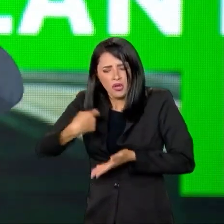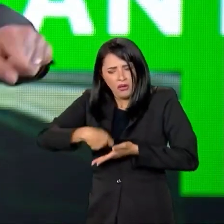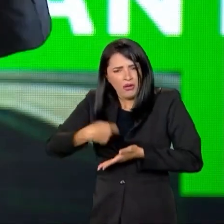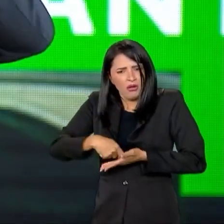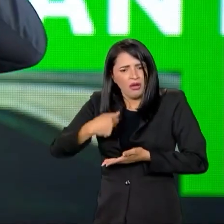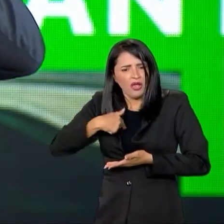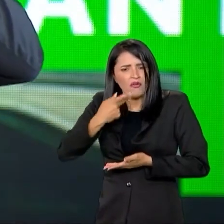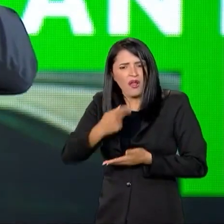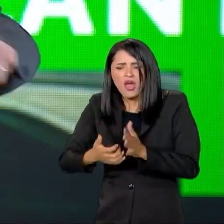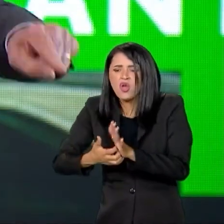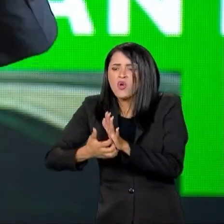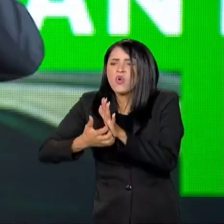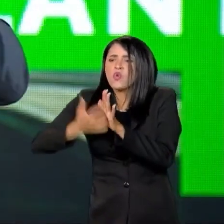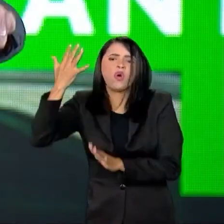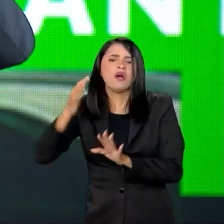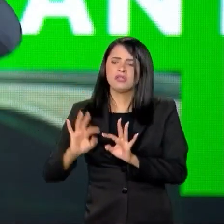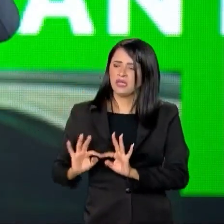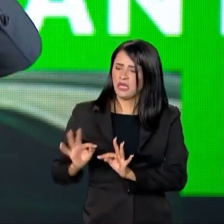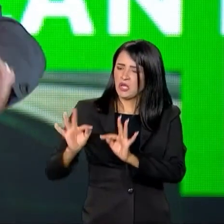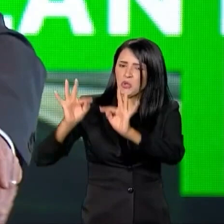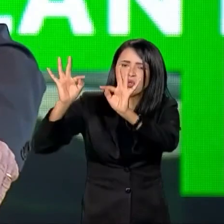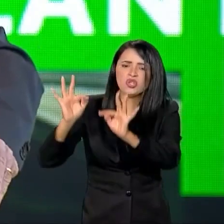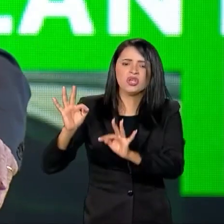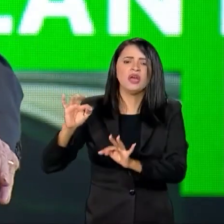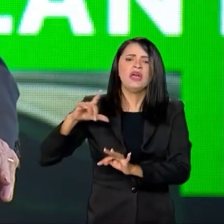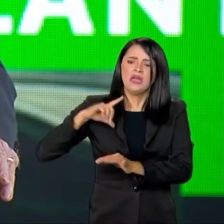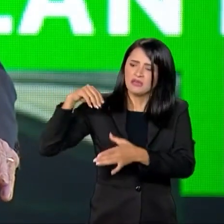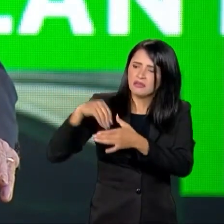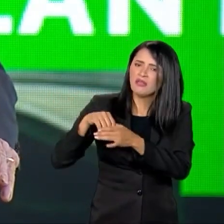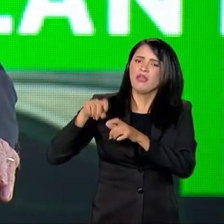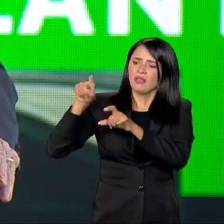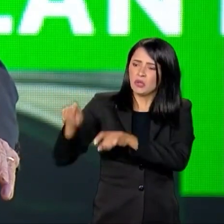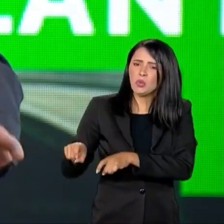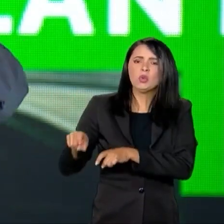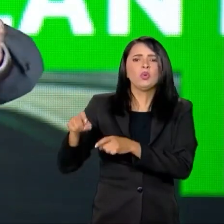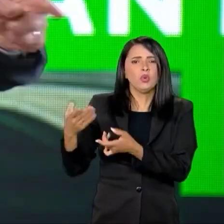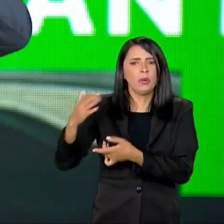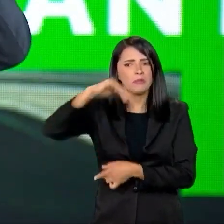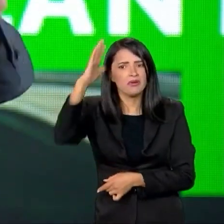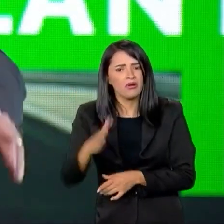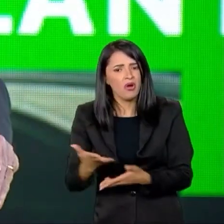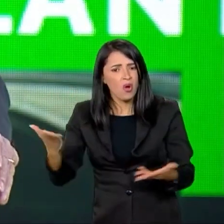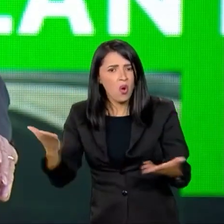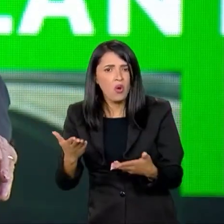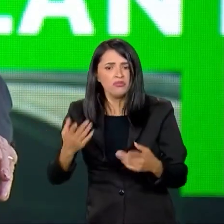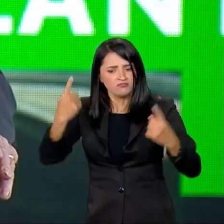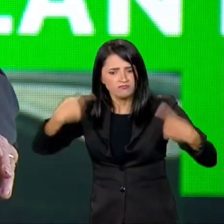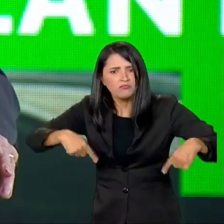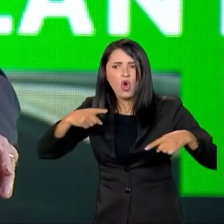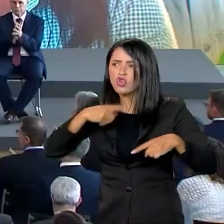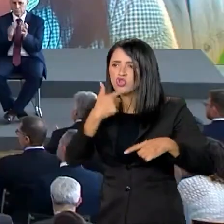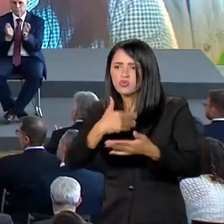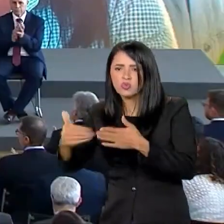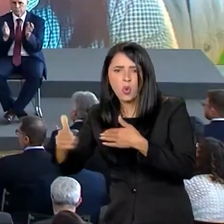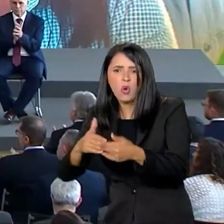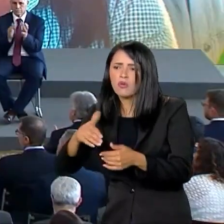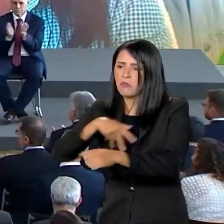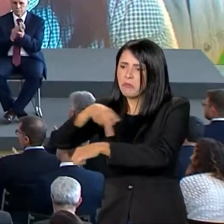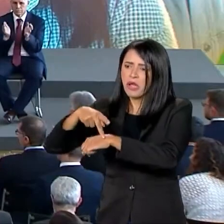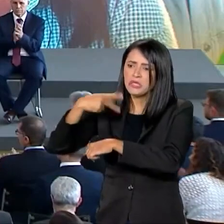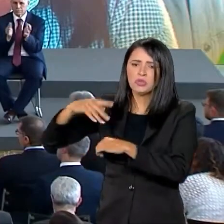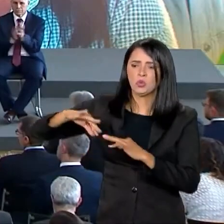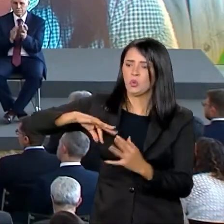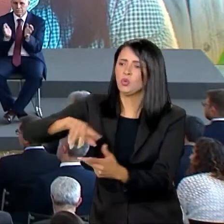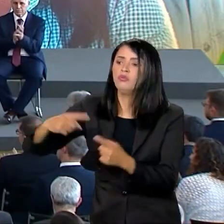quantidade de tecnologia e genética que tem na agricultura brasileira hoje que disputa com qualquer país do mundo